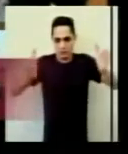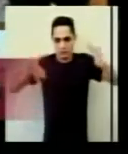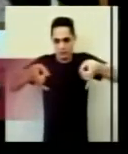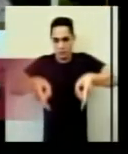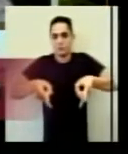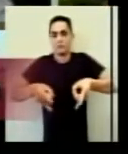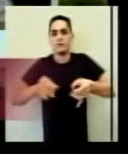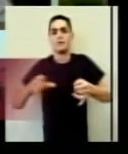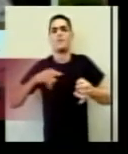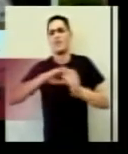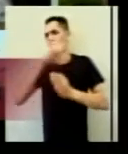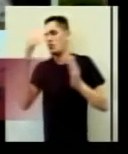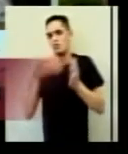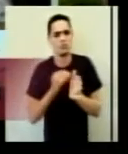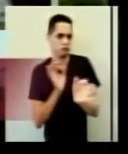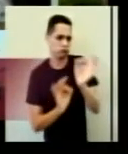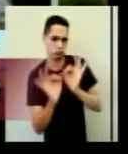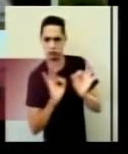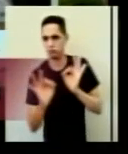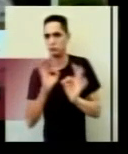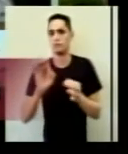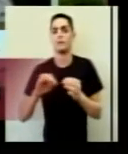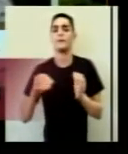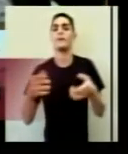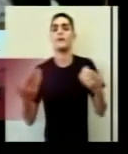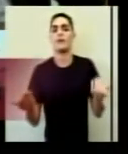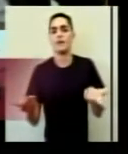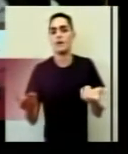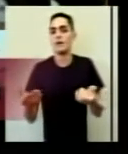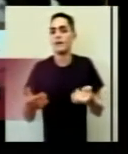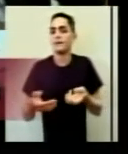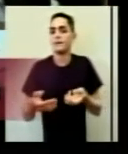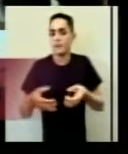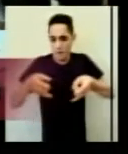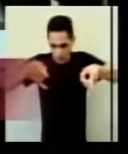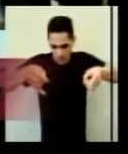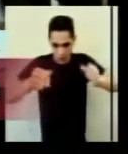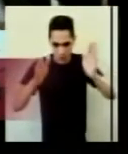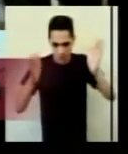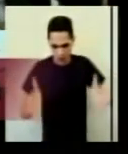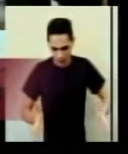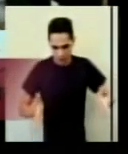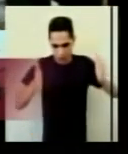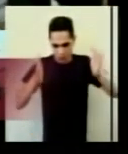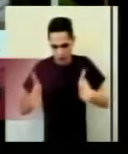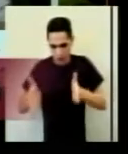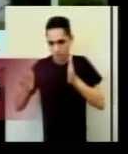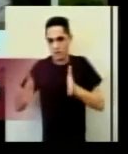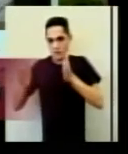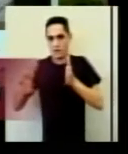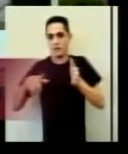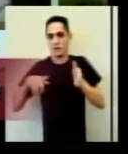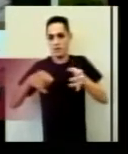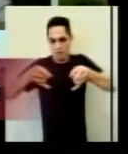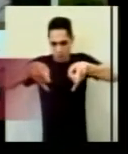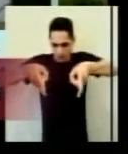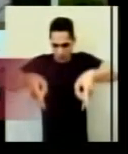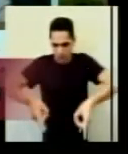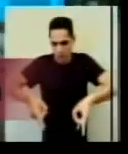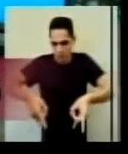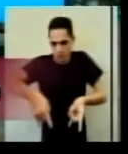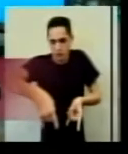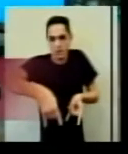equipe preparada para esse leito aqui, onde ele é totalmente equipado. tá certo? Nossos leitos